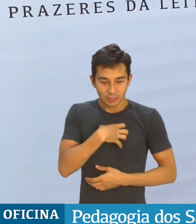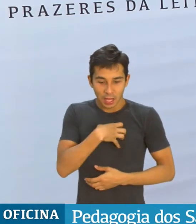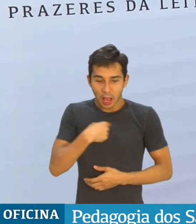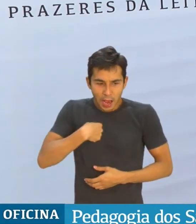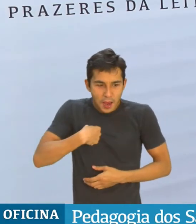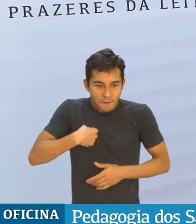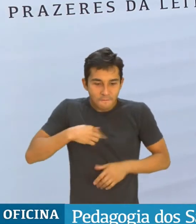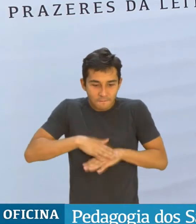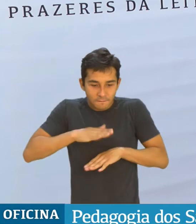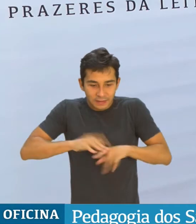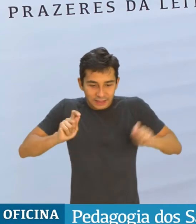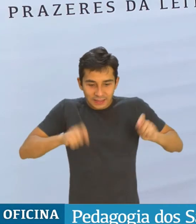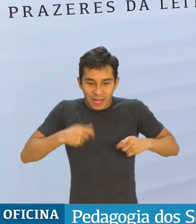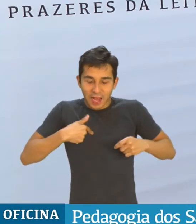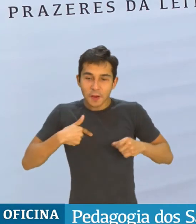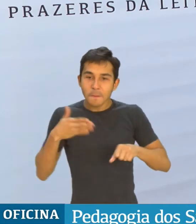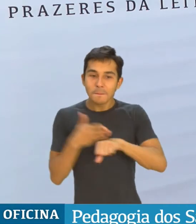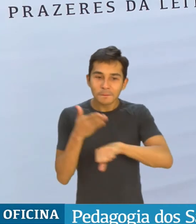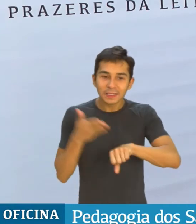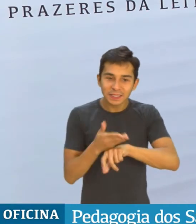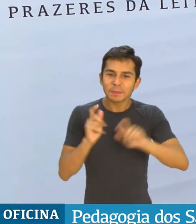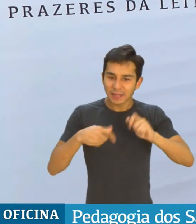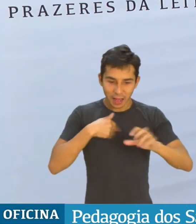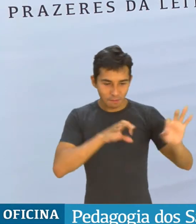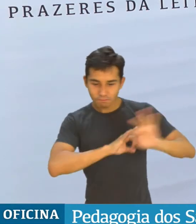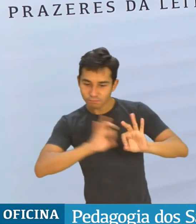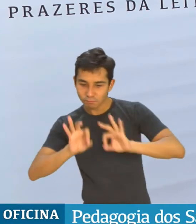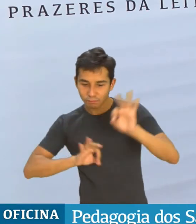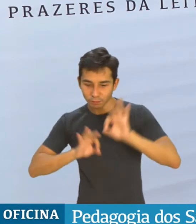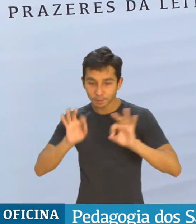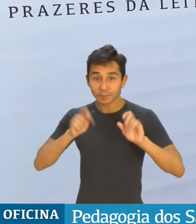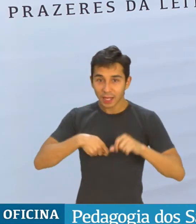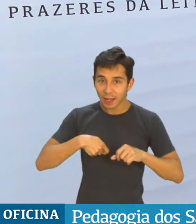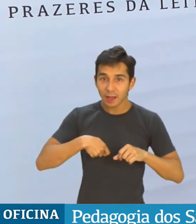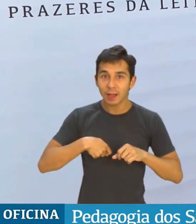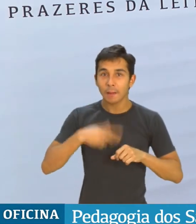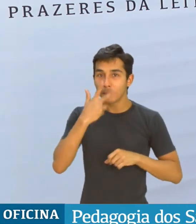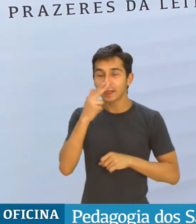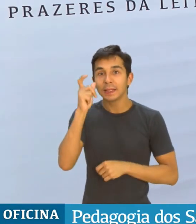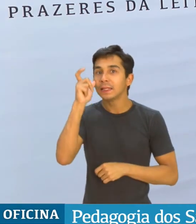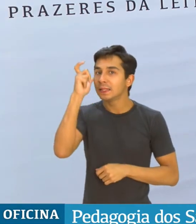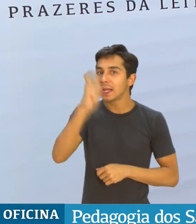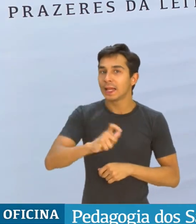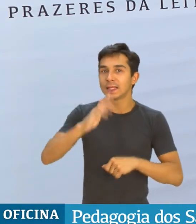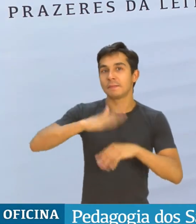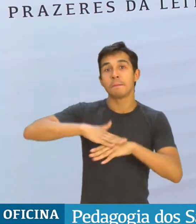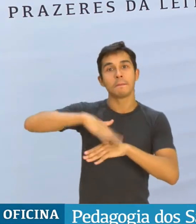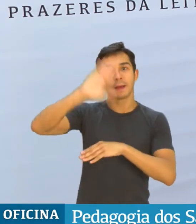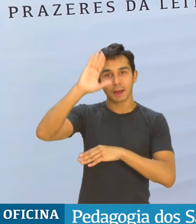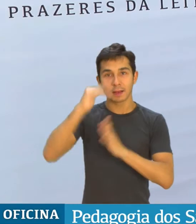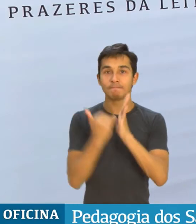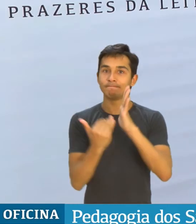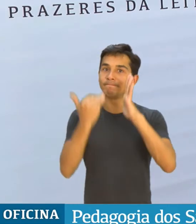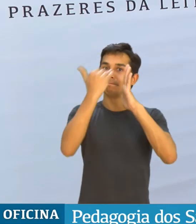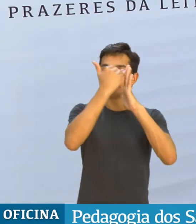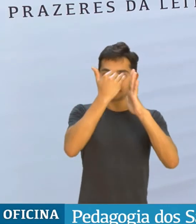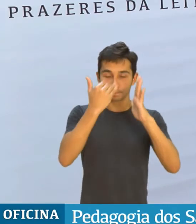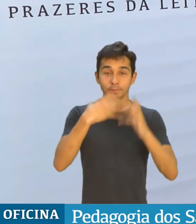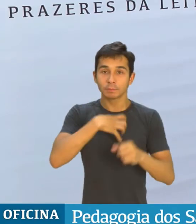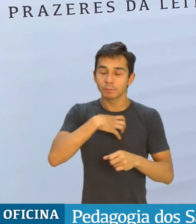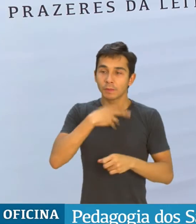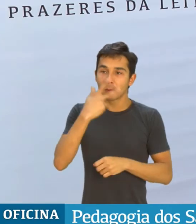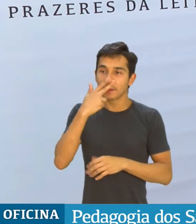evento, em alguma ação que está acontecendo, que está se desenvolvendo, elas têm um interesse maior, elas se sentem com